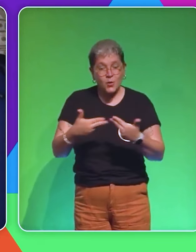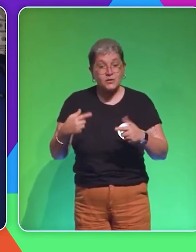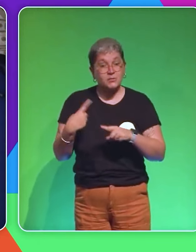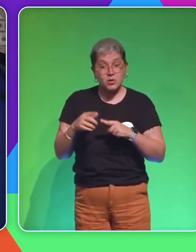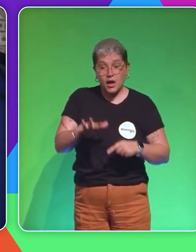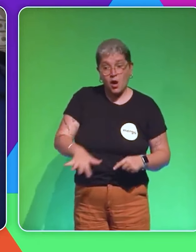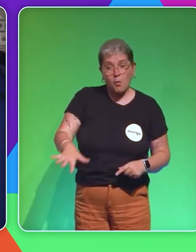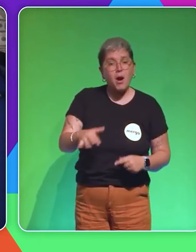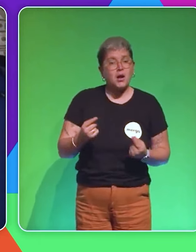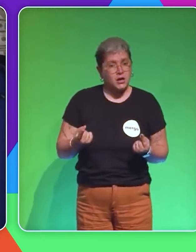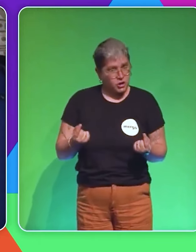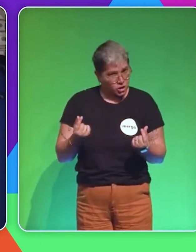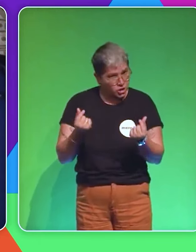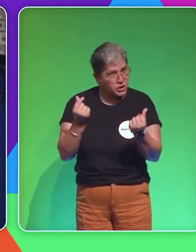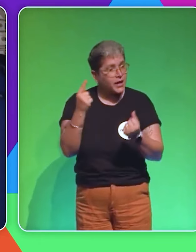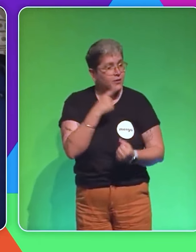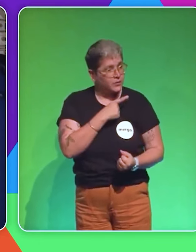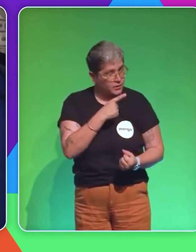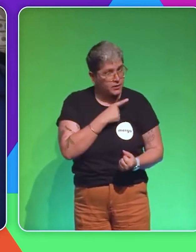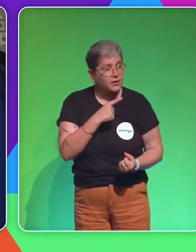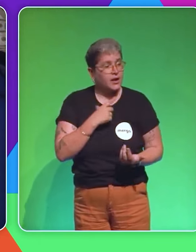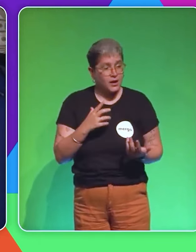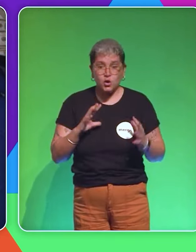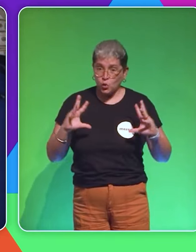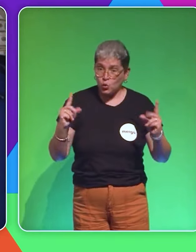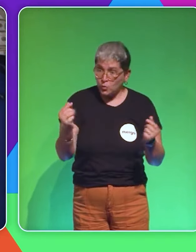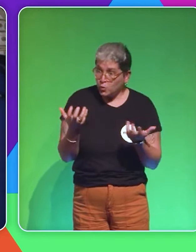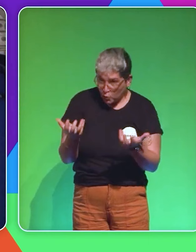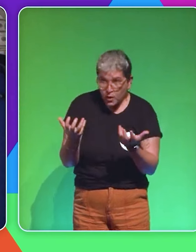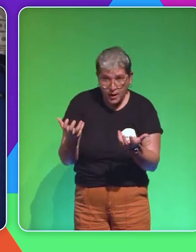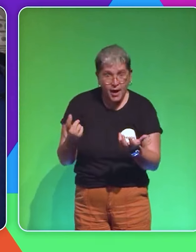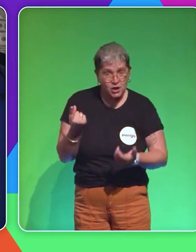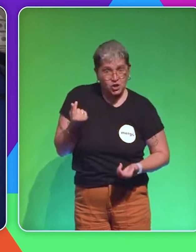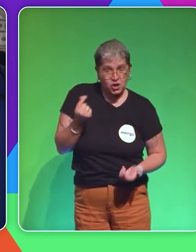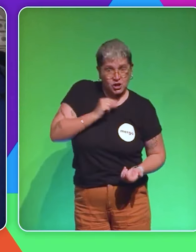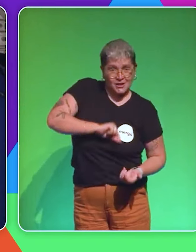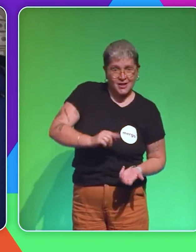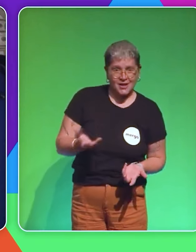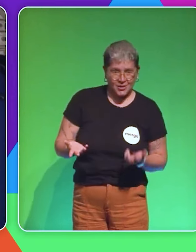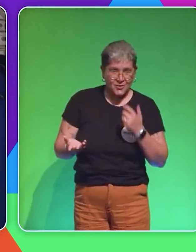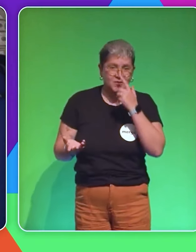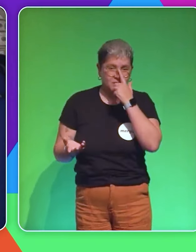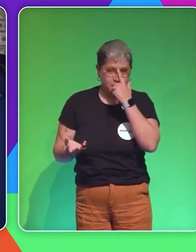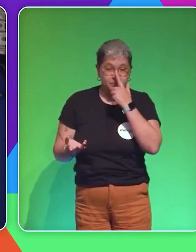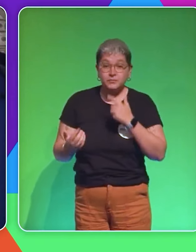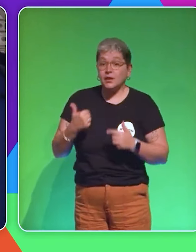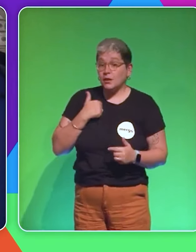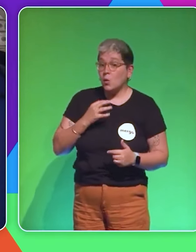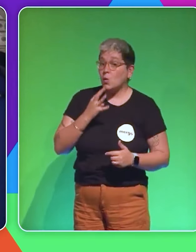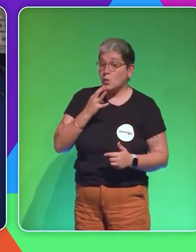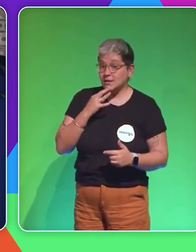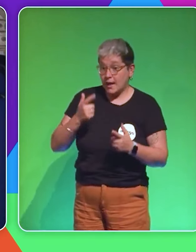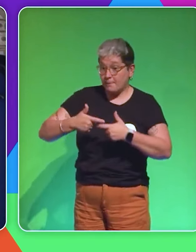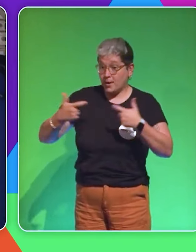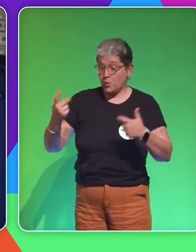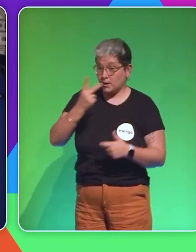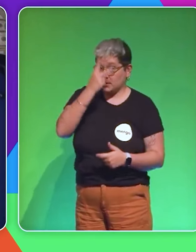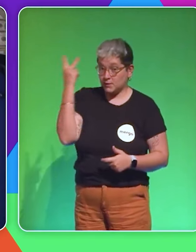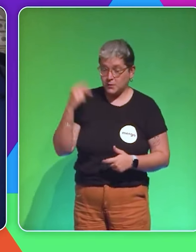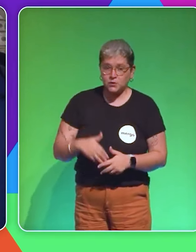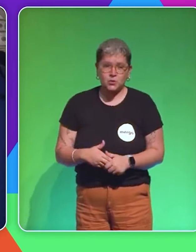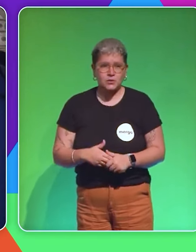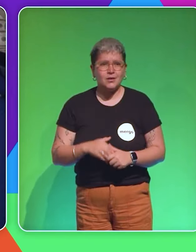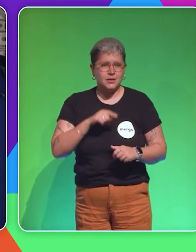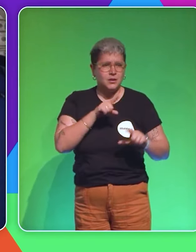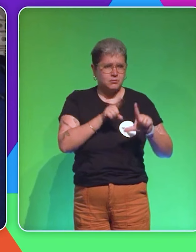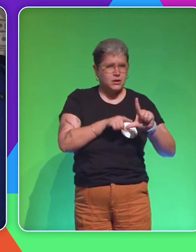dinheiro é um mercado que que todo mundo quer garantir o seu basicamente é isso muitas das pessoas que eu conheci eh até fora da bolha de